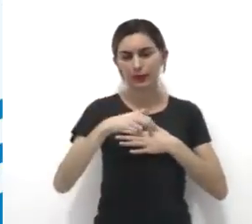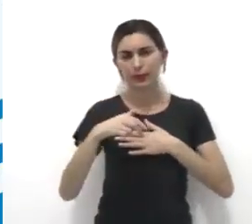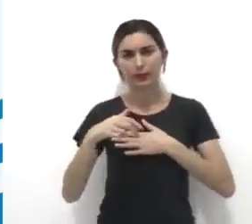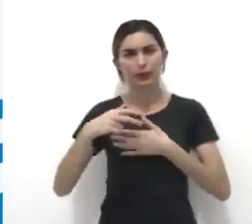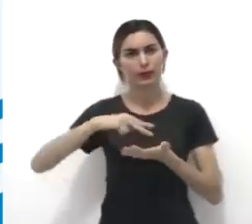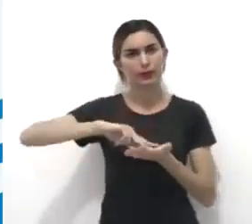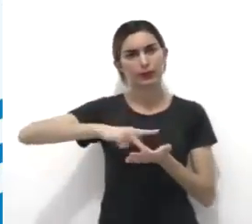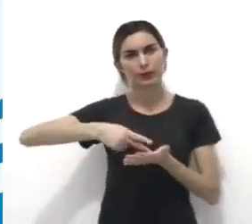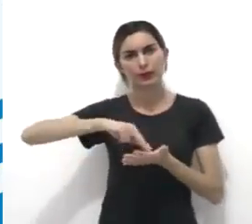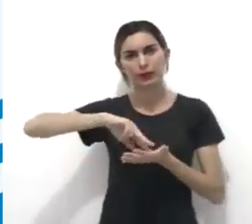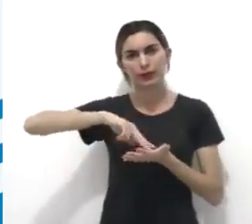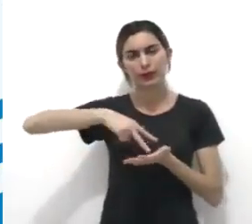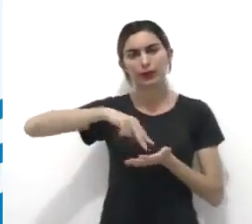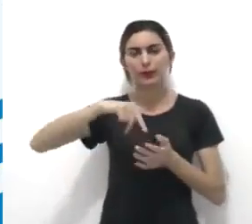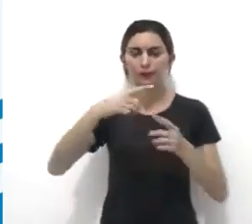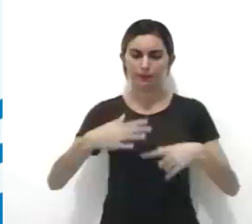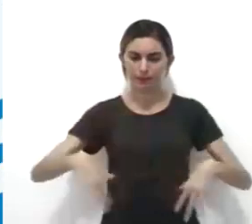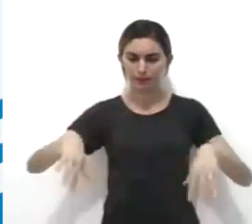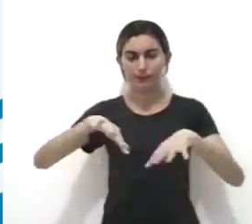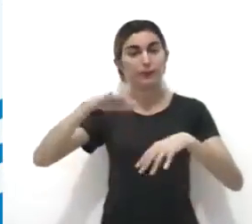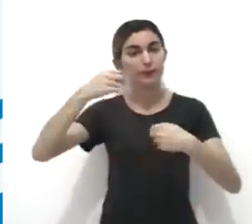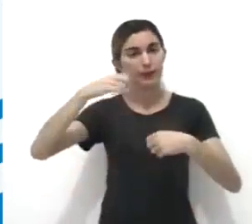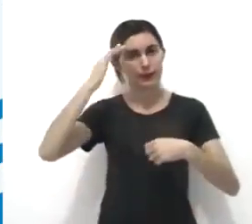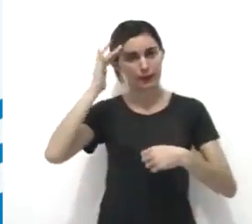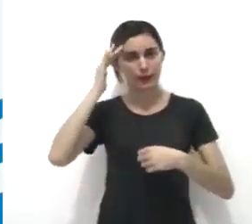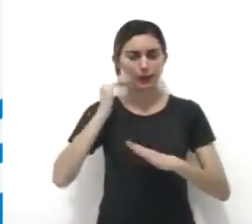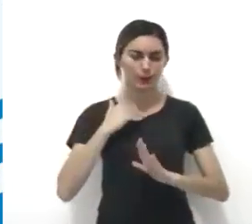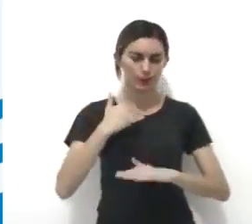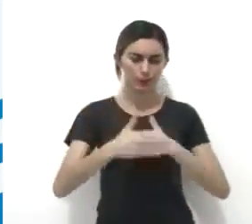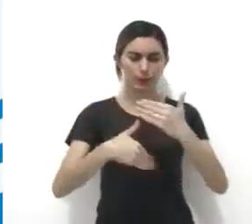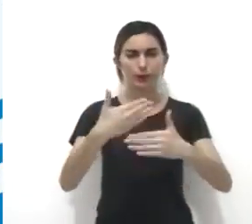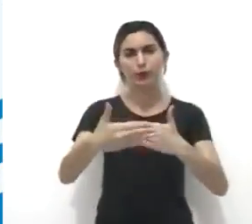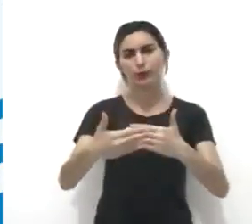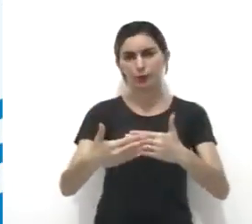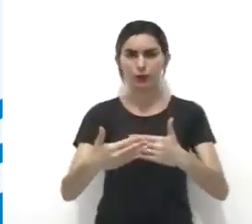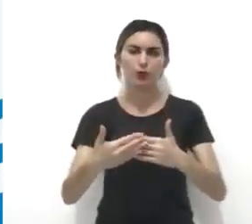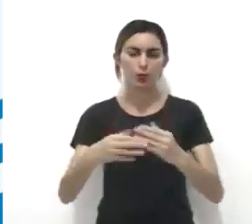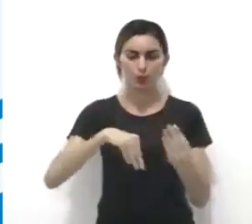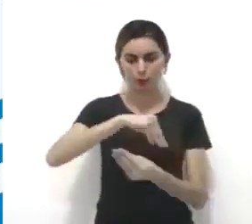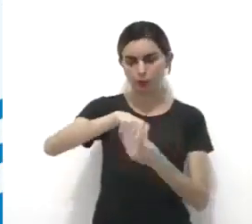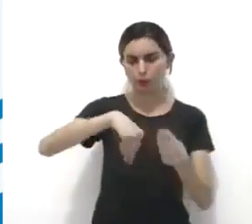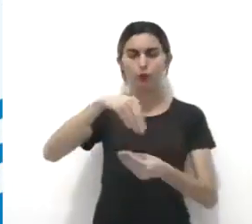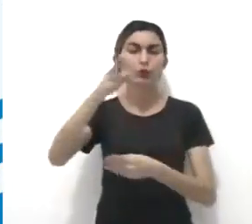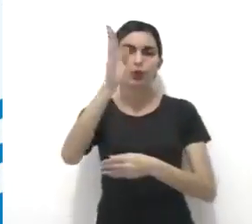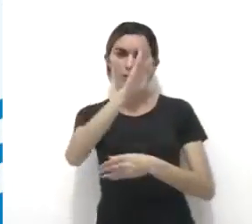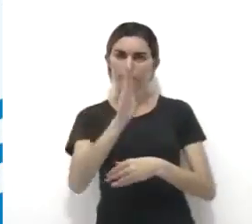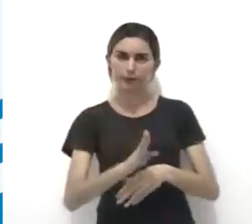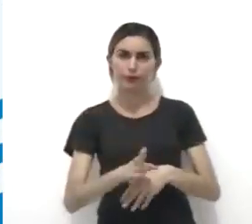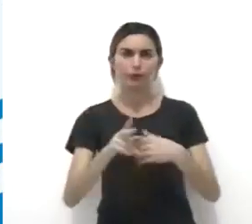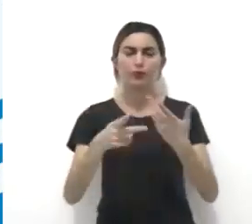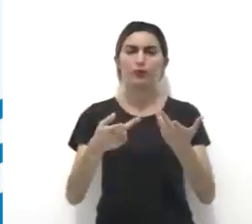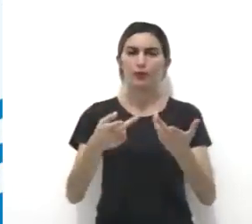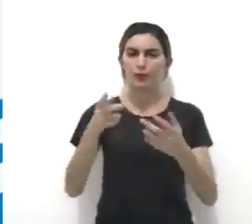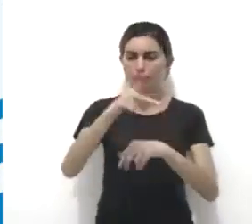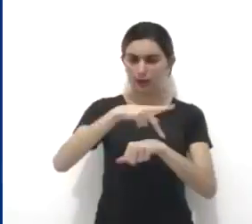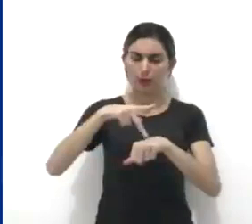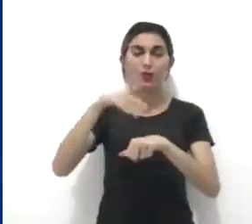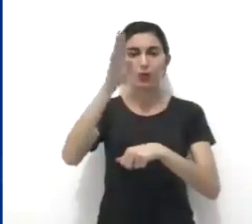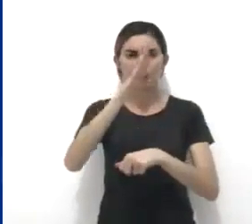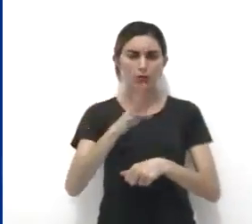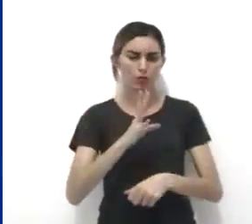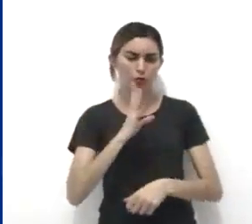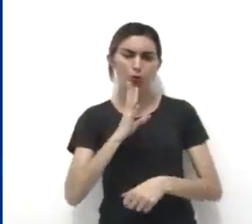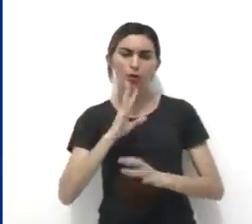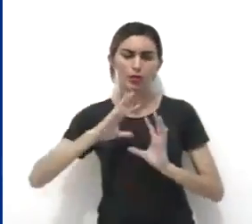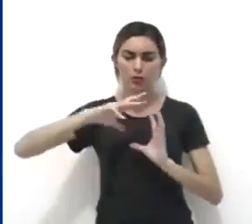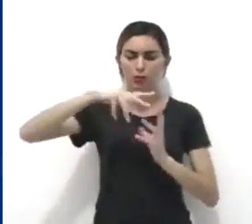nessas regiões, a gente vai precisar entender um pouquinho do processo de miscigenação do nosso país e colonização. Então, o